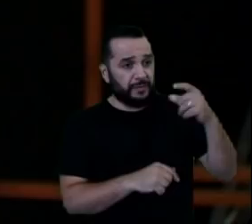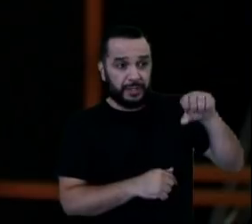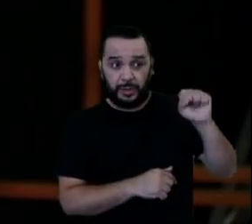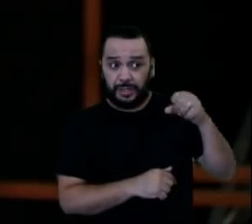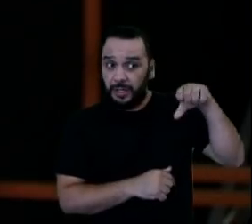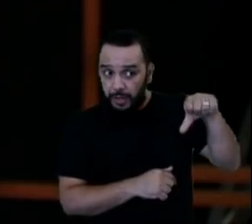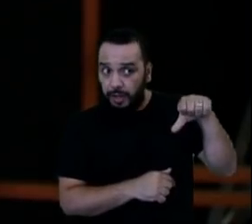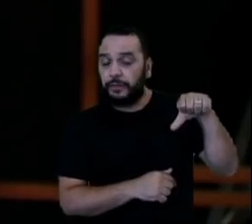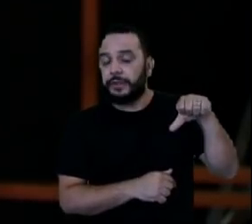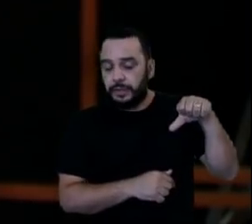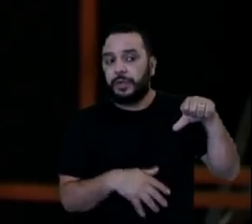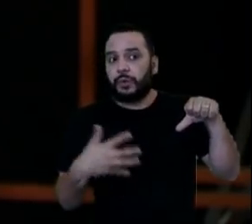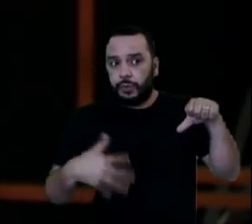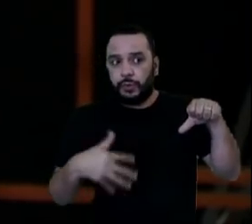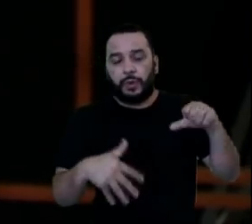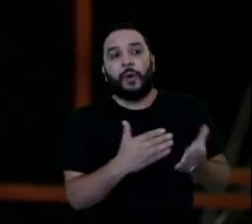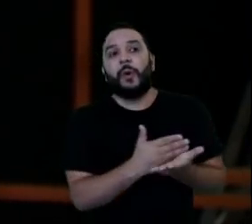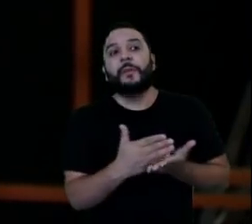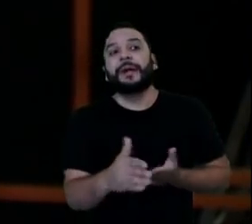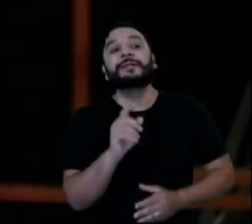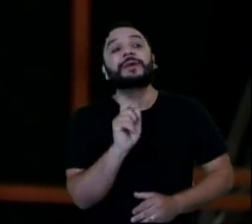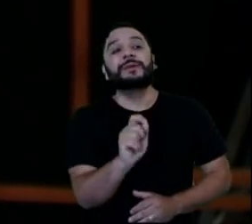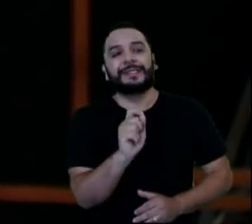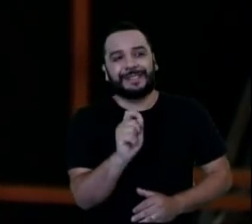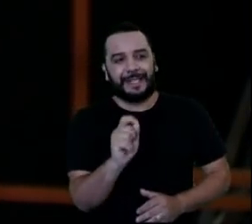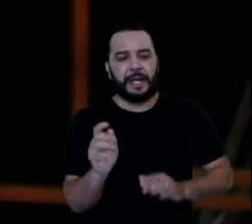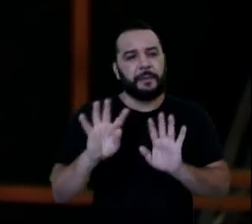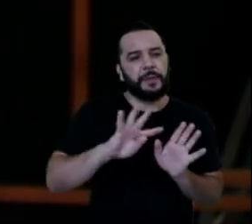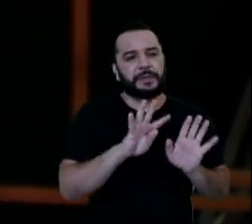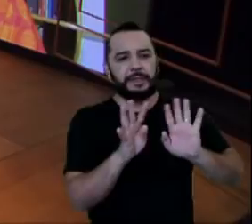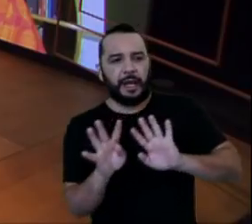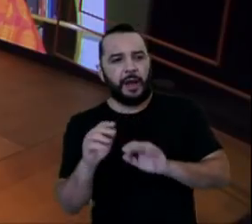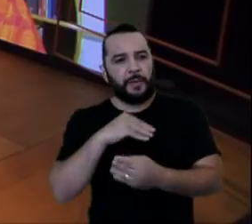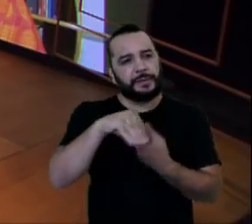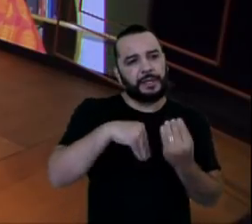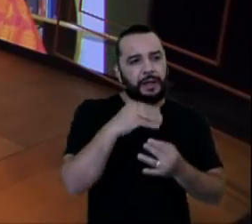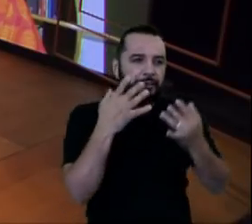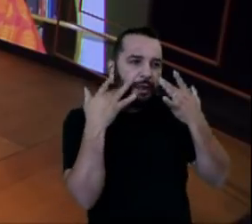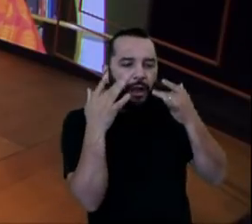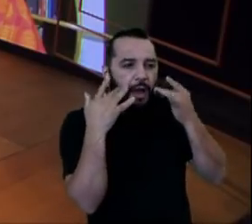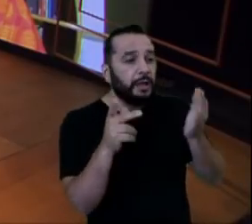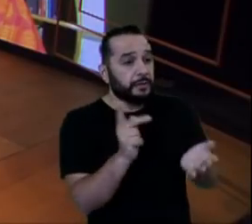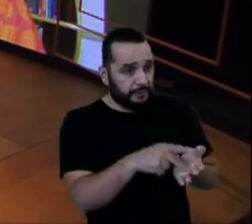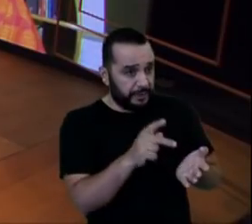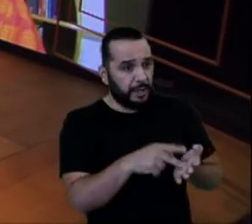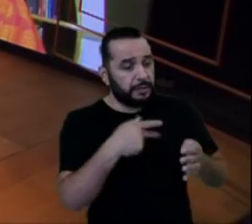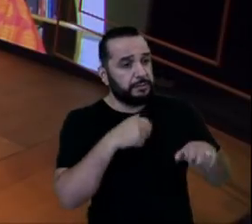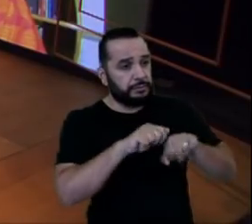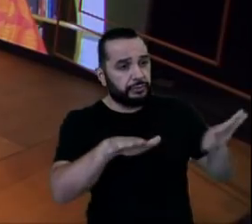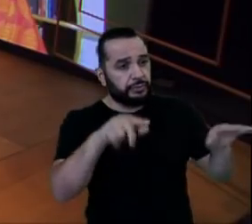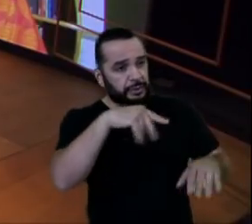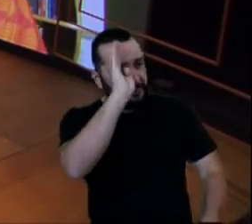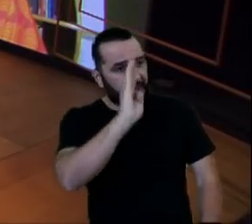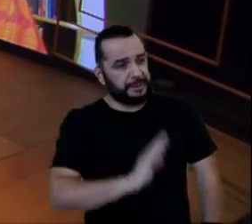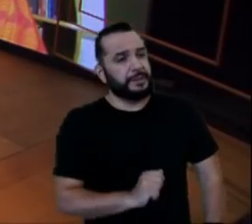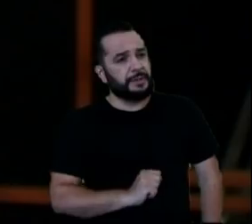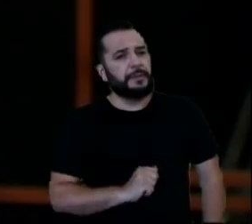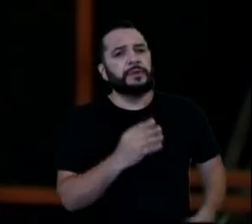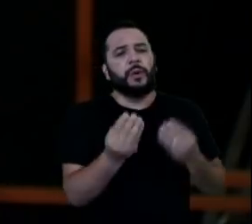dessa versão. É isso. Beth, voltando ao teatro, você participou da montagem do musical Cabaré,